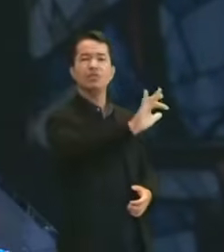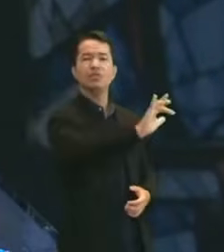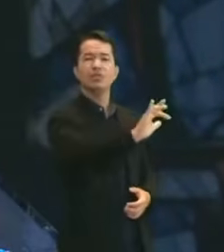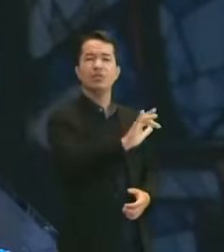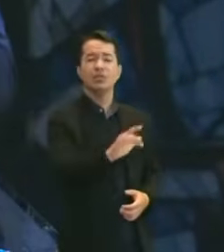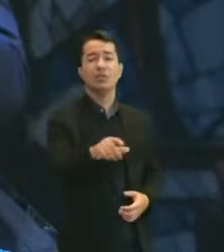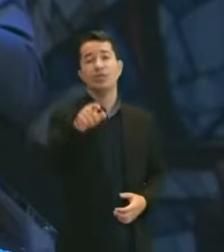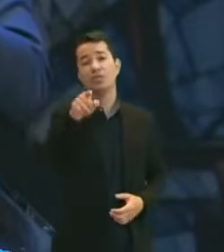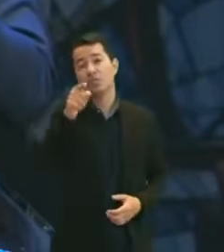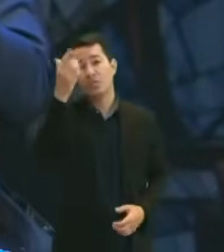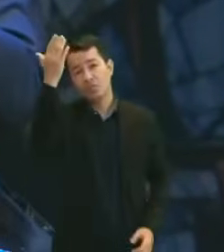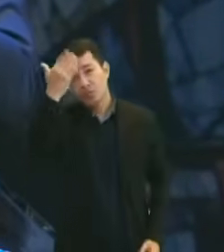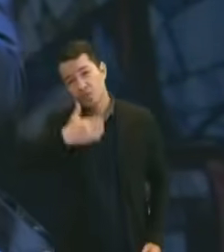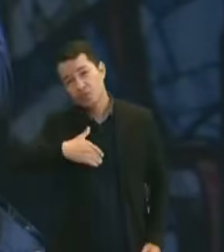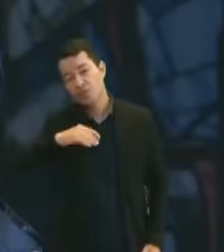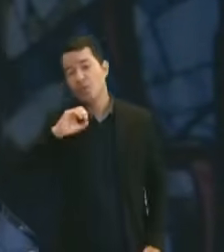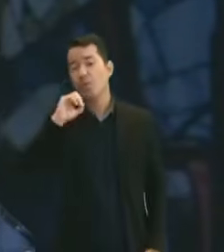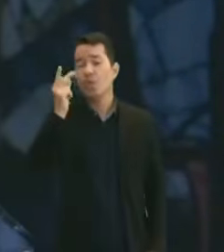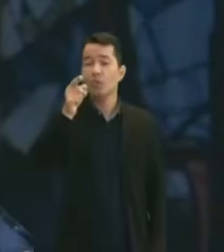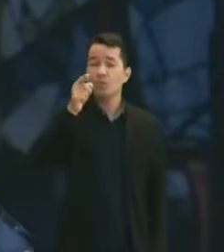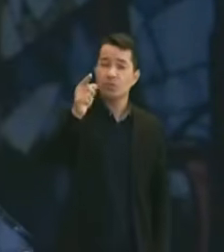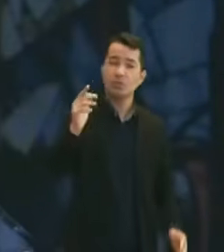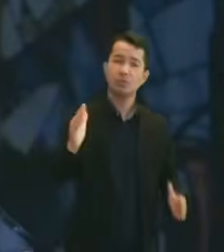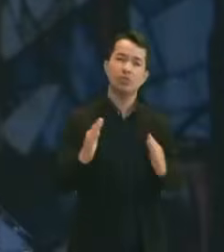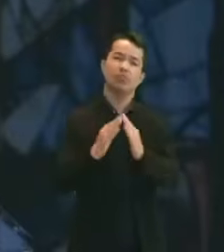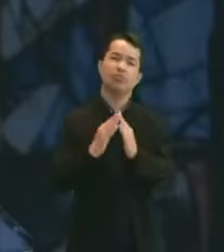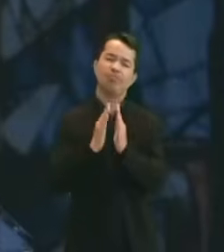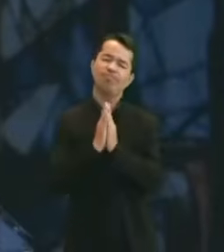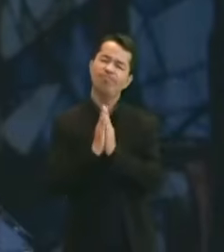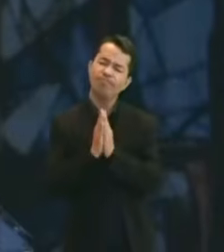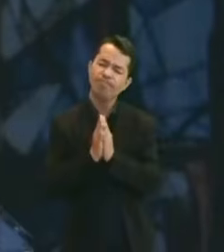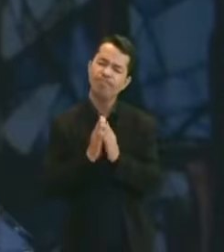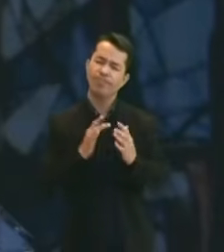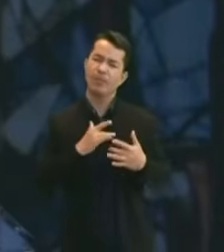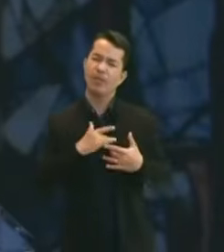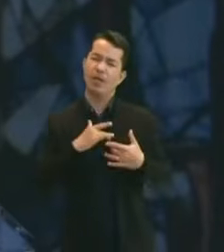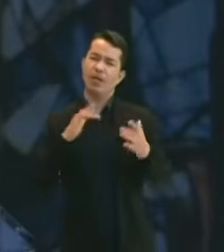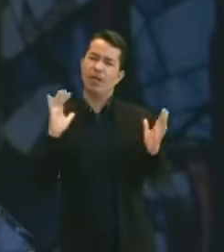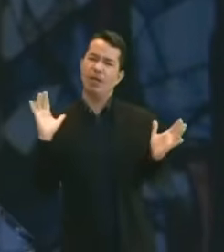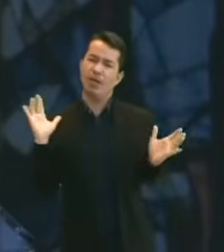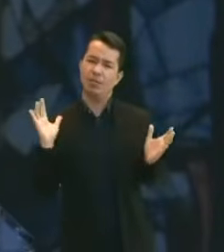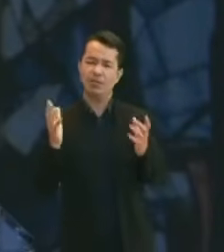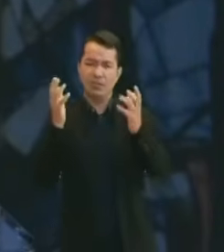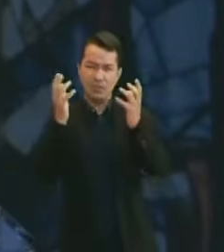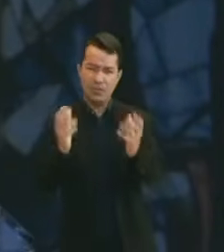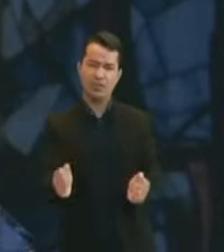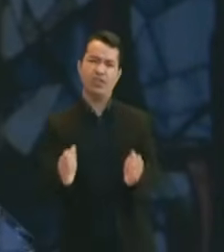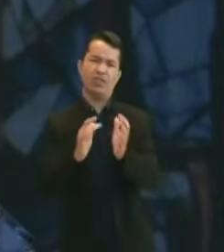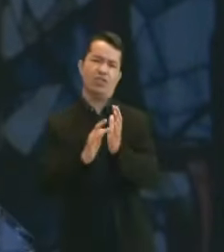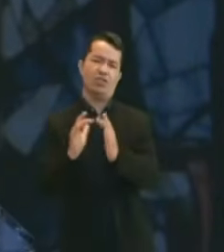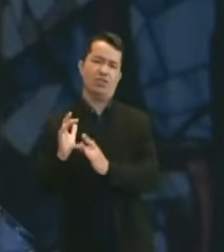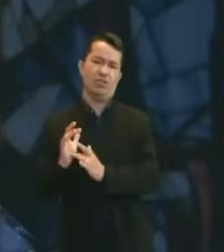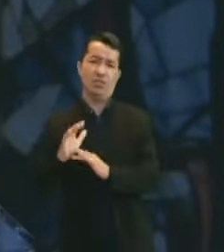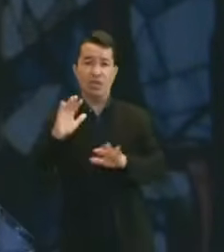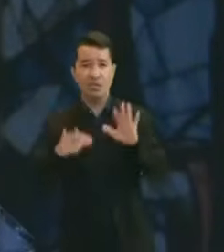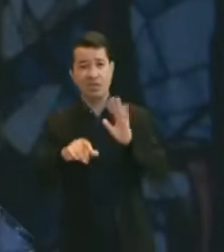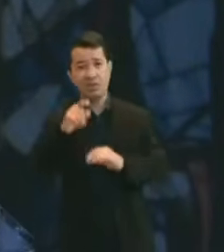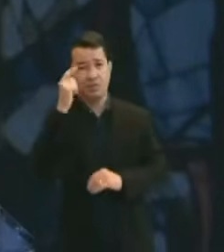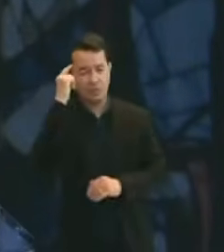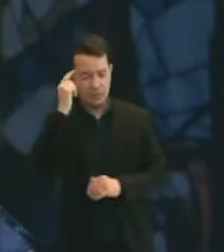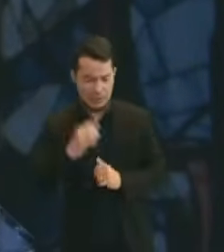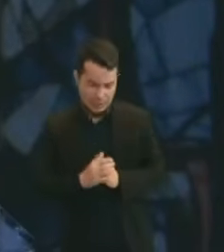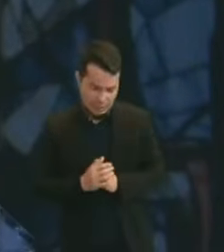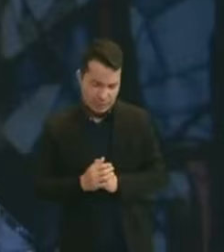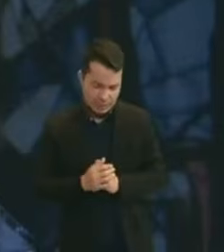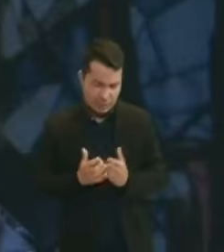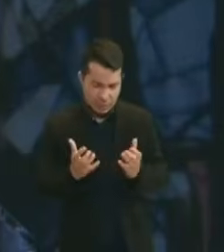em casa, eu quero te convidar a dar esse passo de fé e falar: Jesus, eu quero viver o 2022 em minha vida diferente